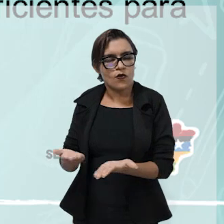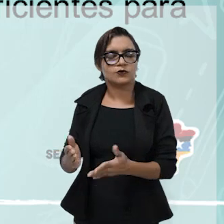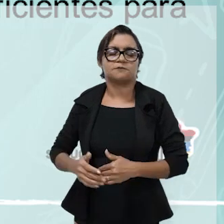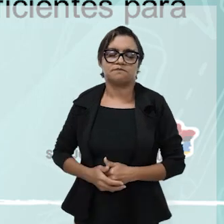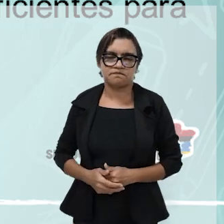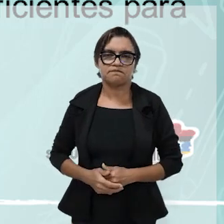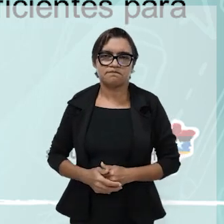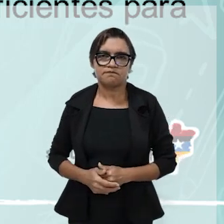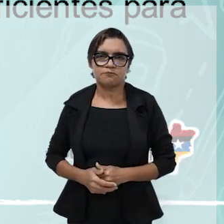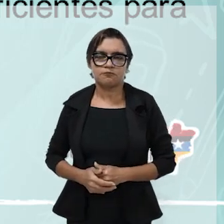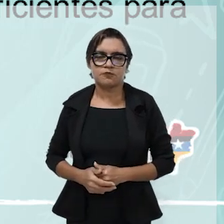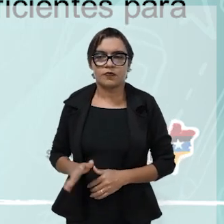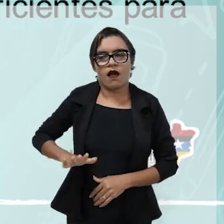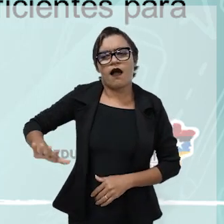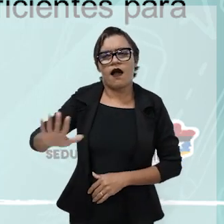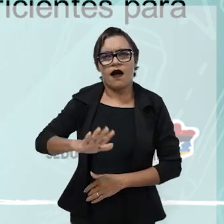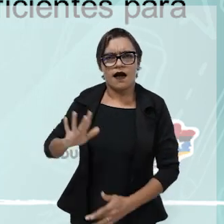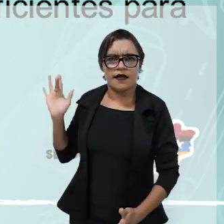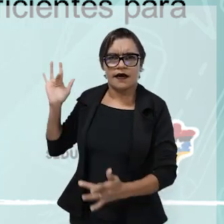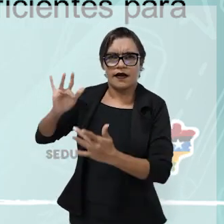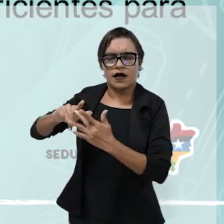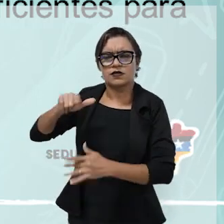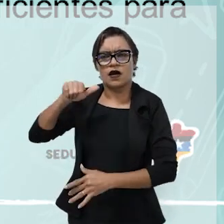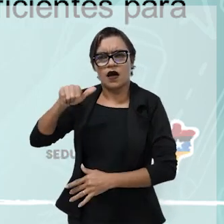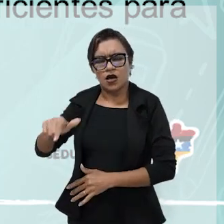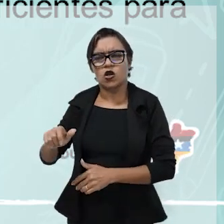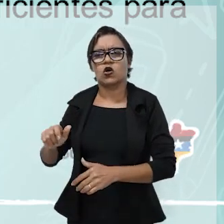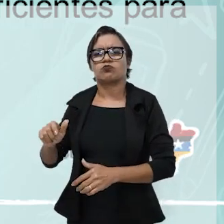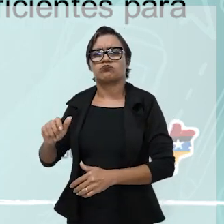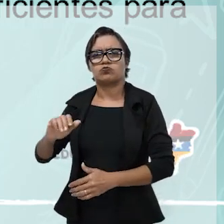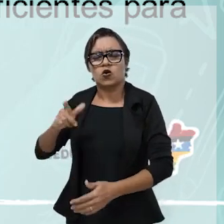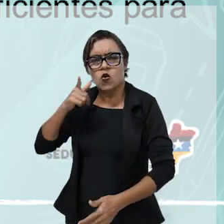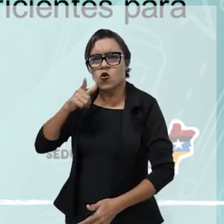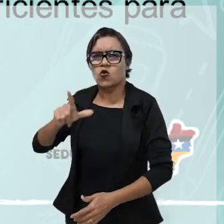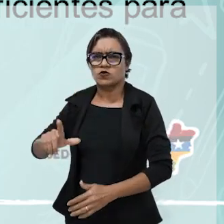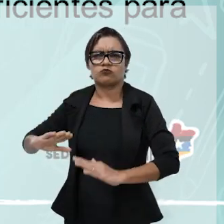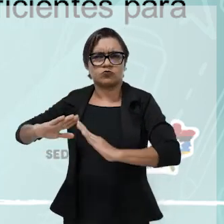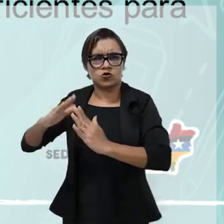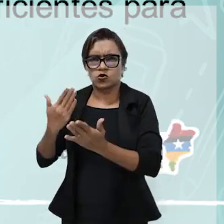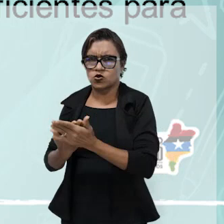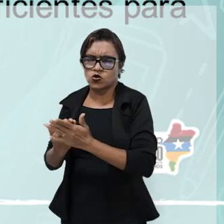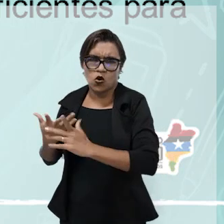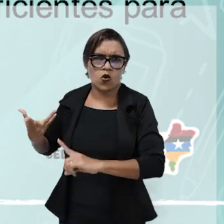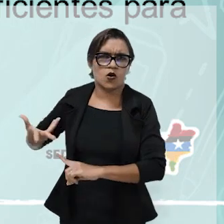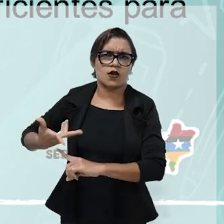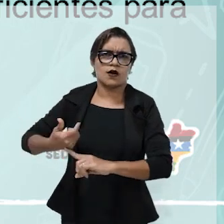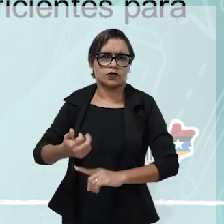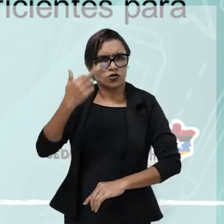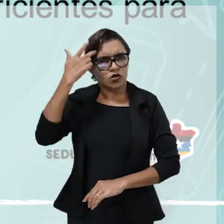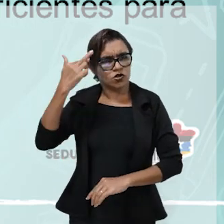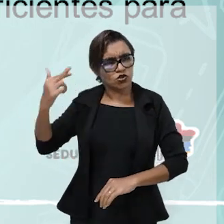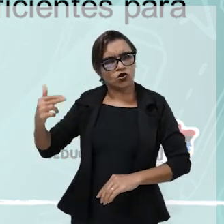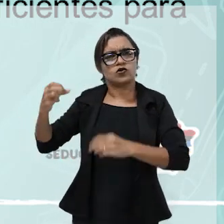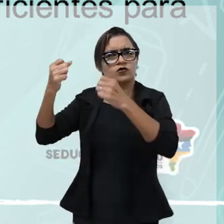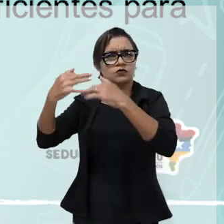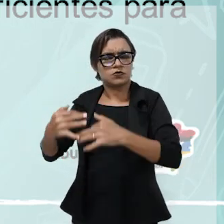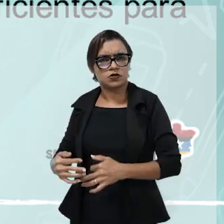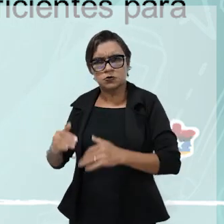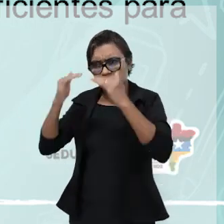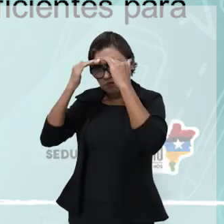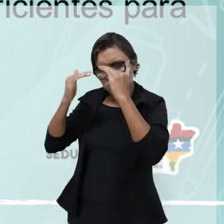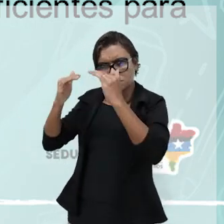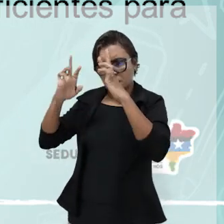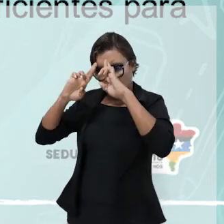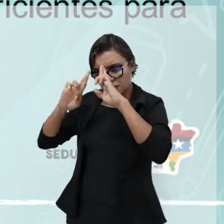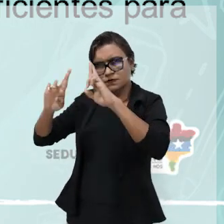da arte clássica renascentista, Camões conseguiu transcender escolas artísticas que, através da história, trataram-no com respeito e